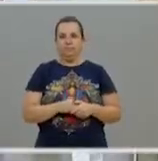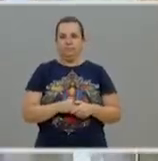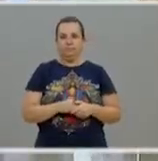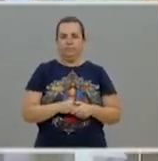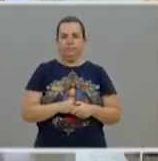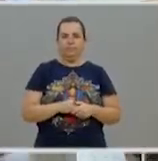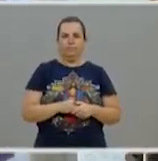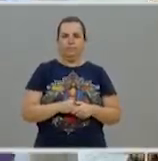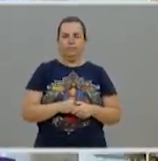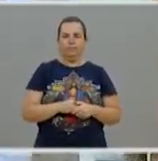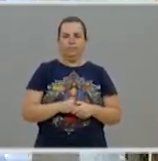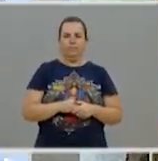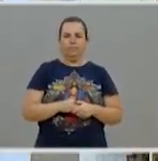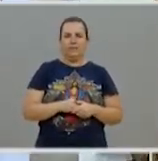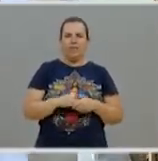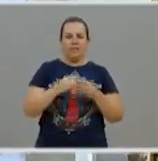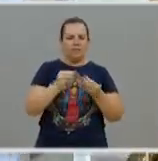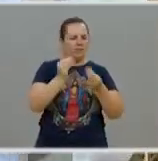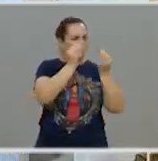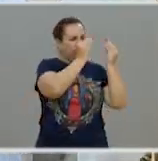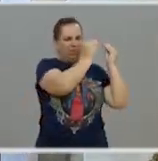desconecta lá fora,